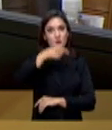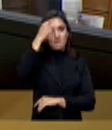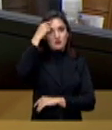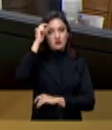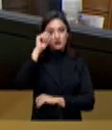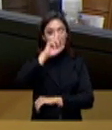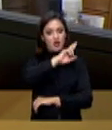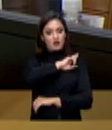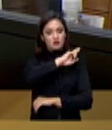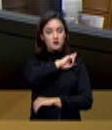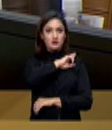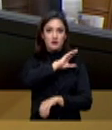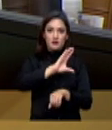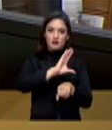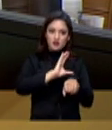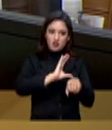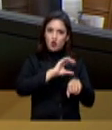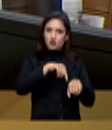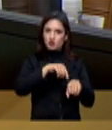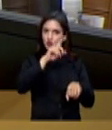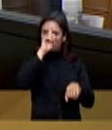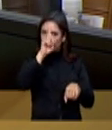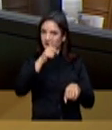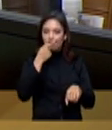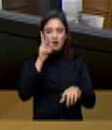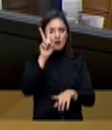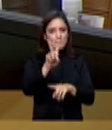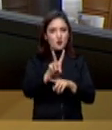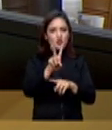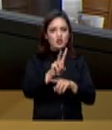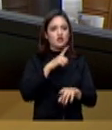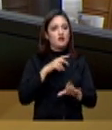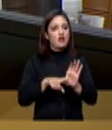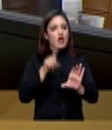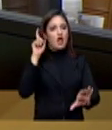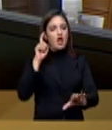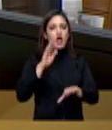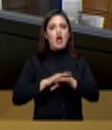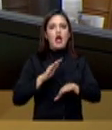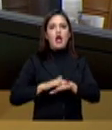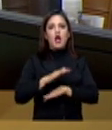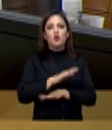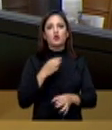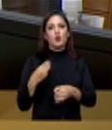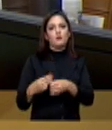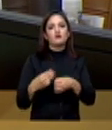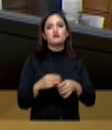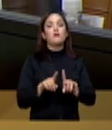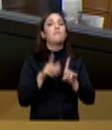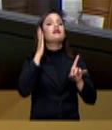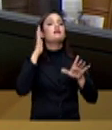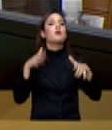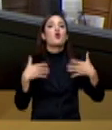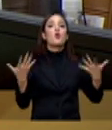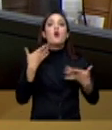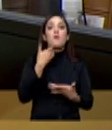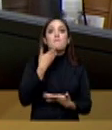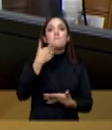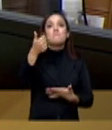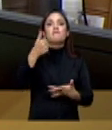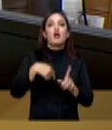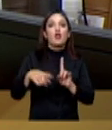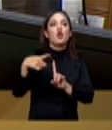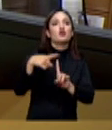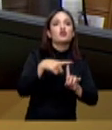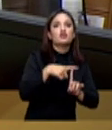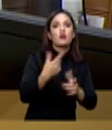que é dever condicional resguardar autonomia decisória quanto o melhor modelo Para